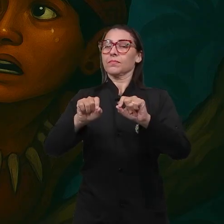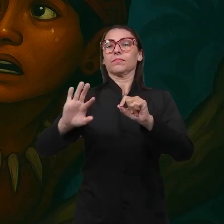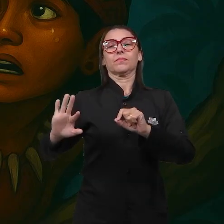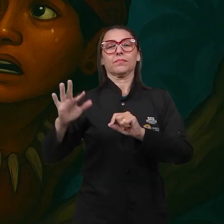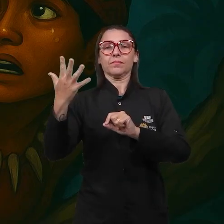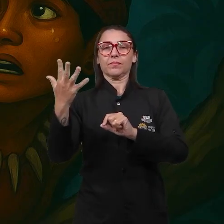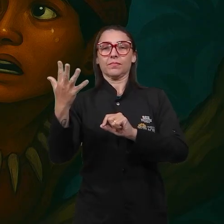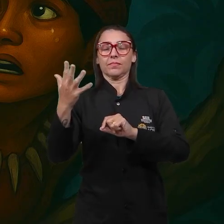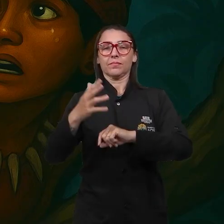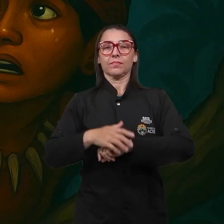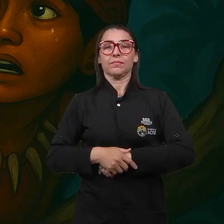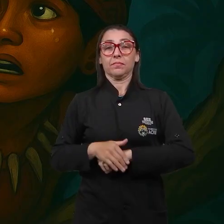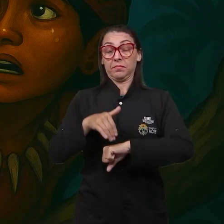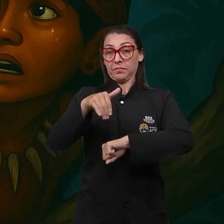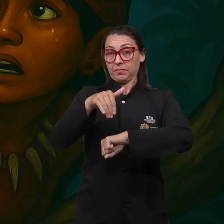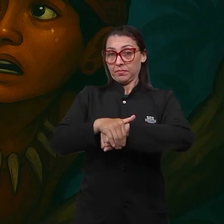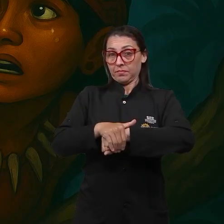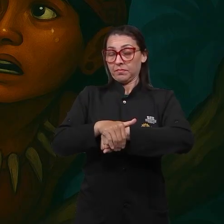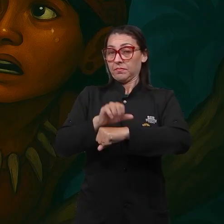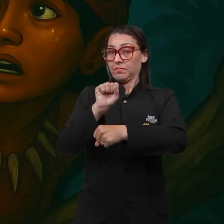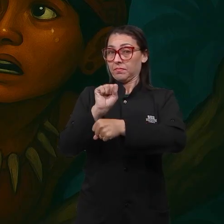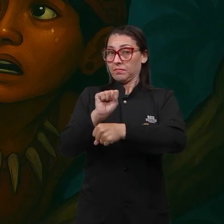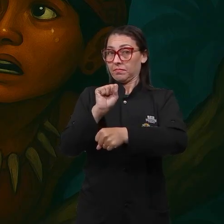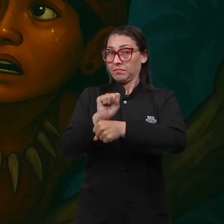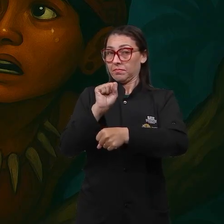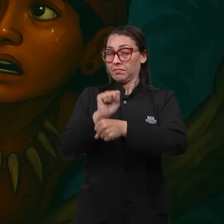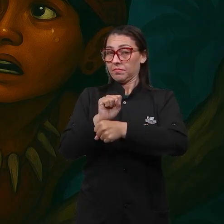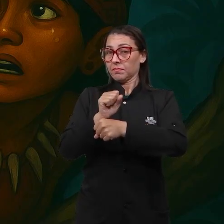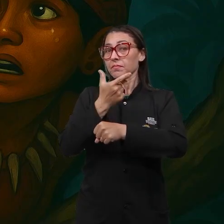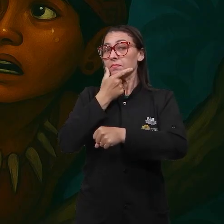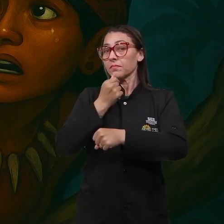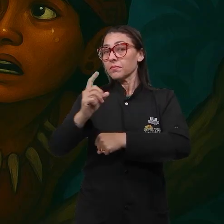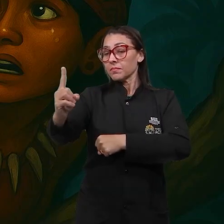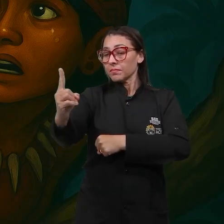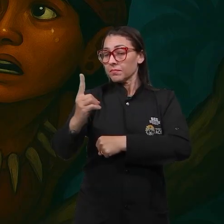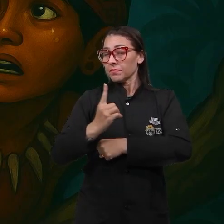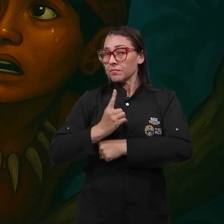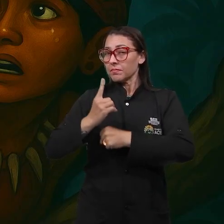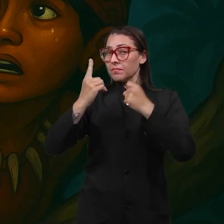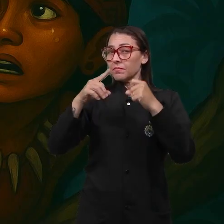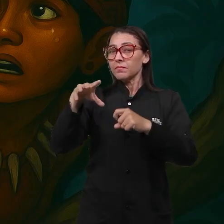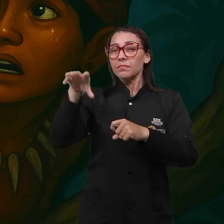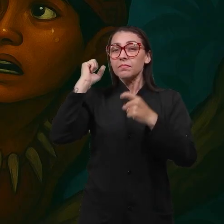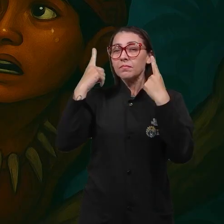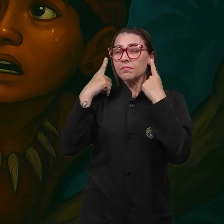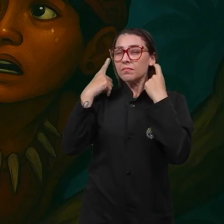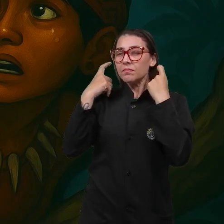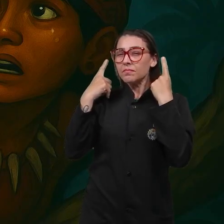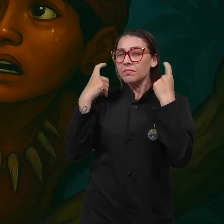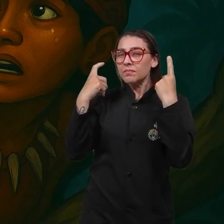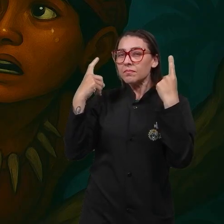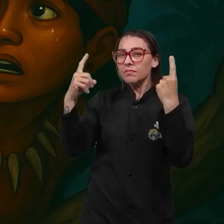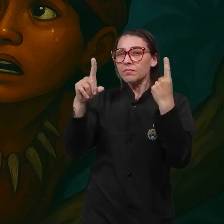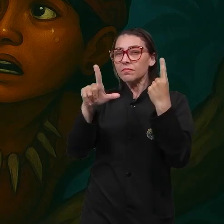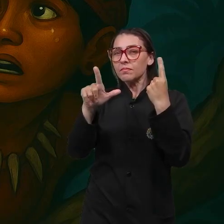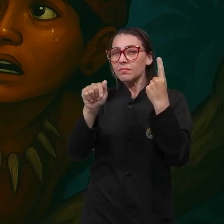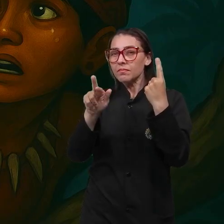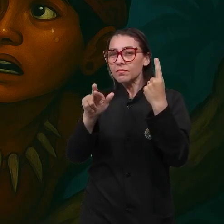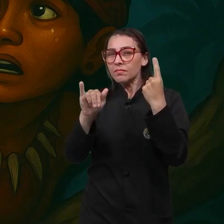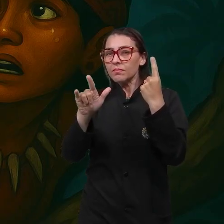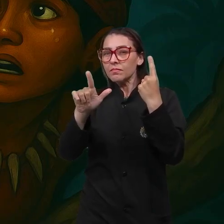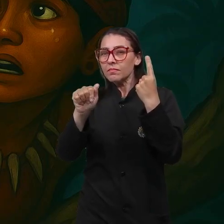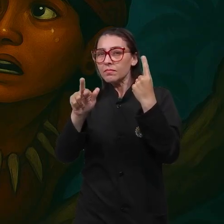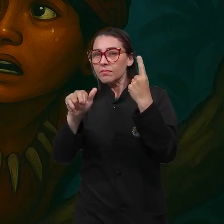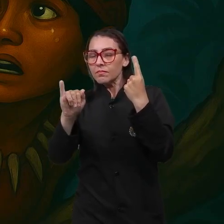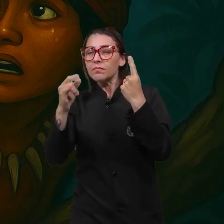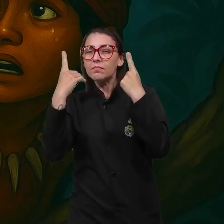acontece? Uma noite, quando ela estava esperando aí o seu amado, ela escutou um grito da floresta, Lari-Lari.